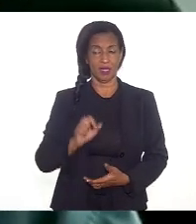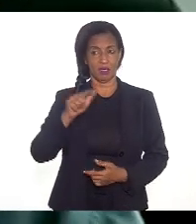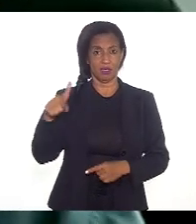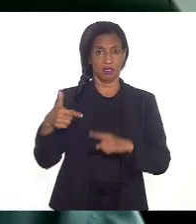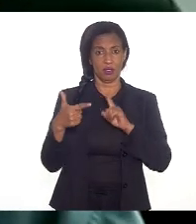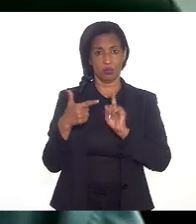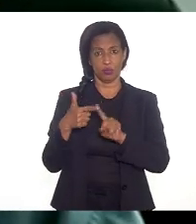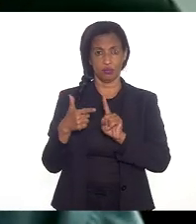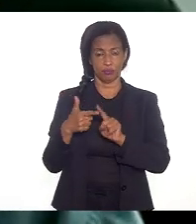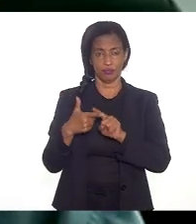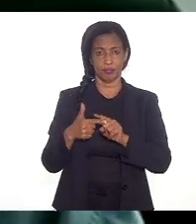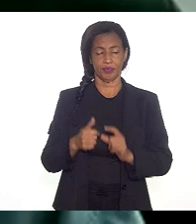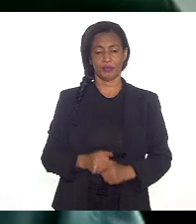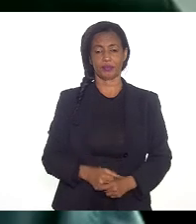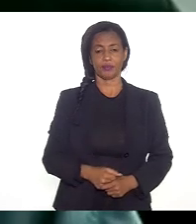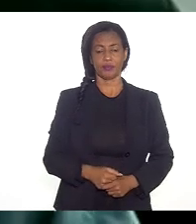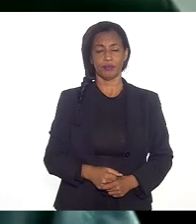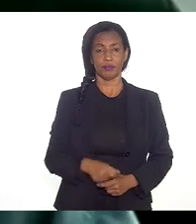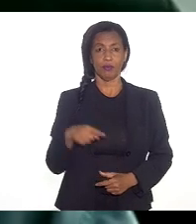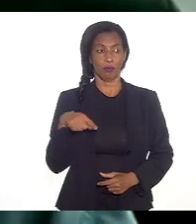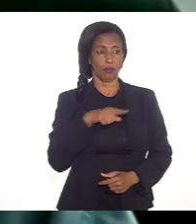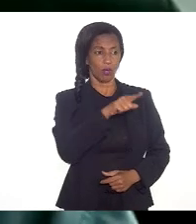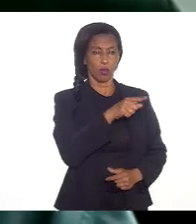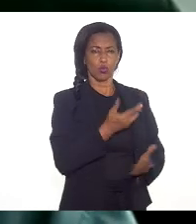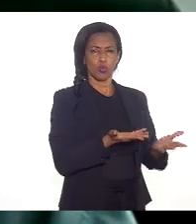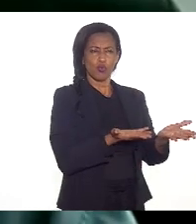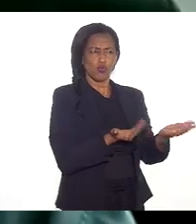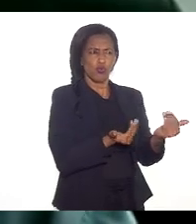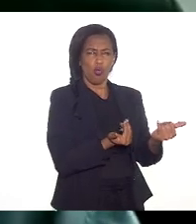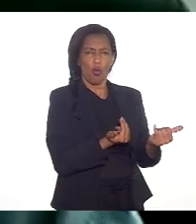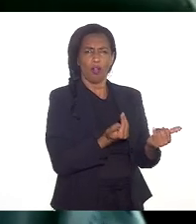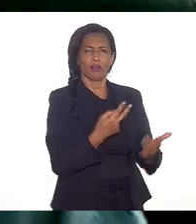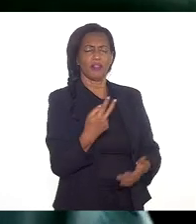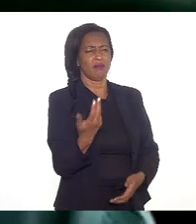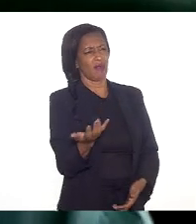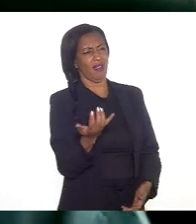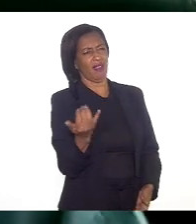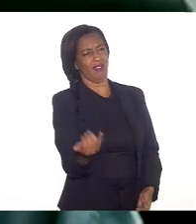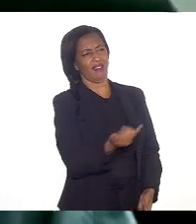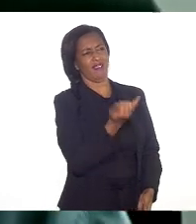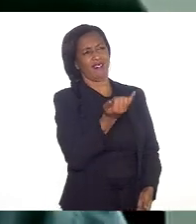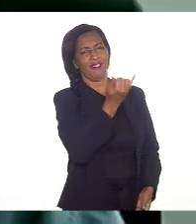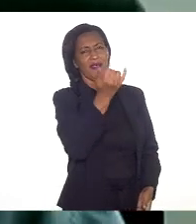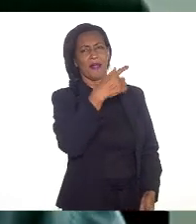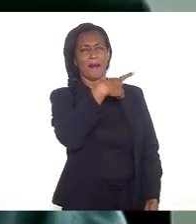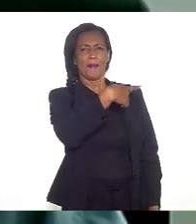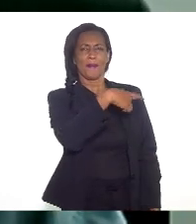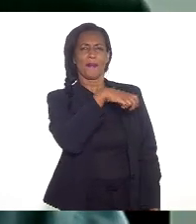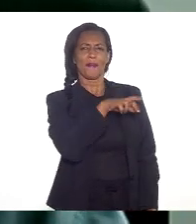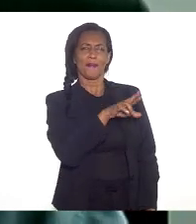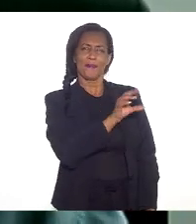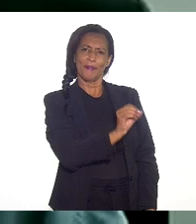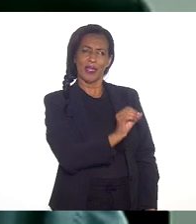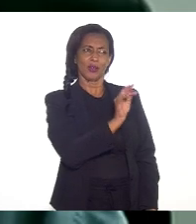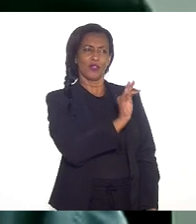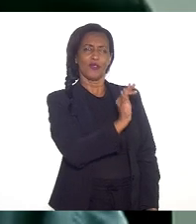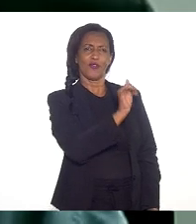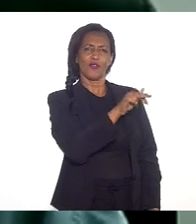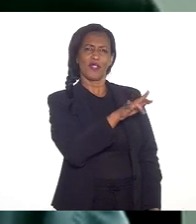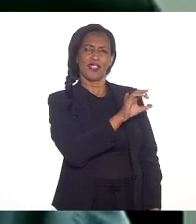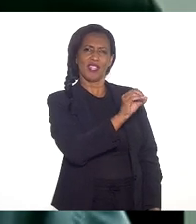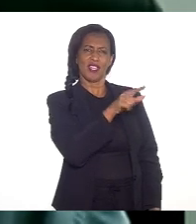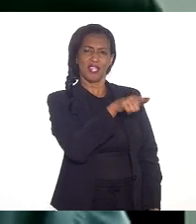Segundo, o jovem e valoroso repórter Pedro Figueiredo é